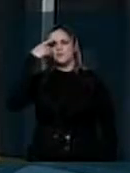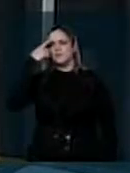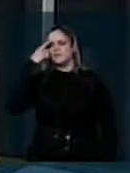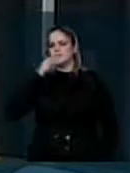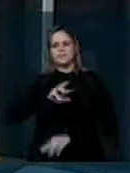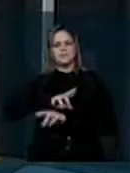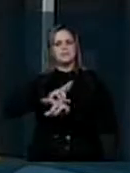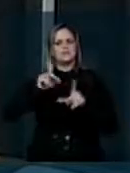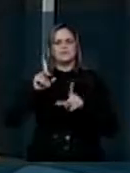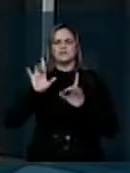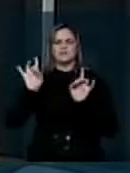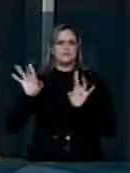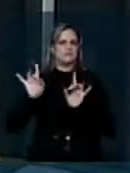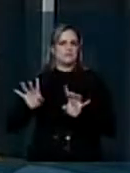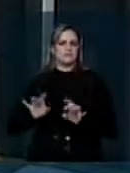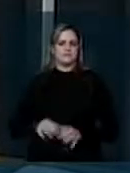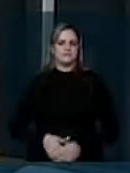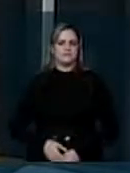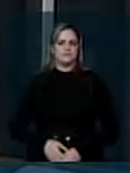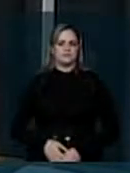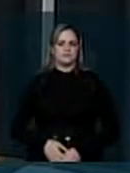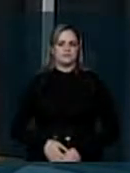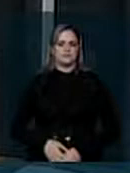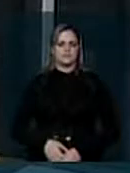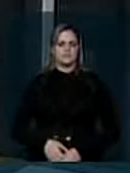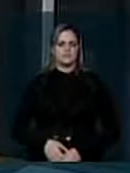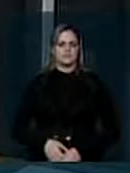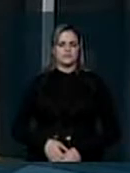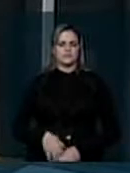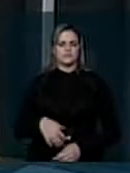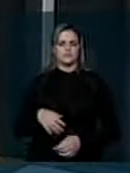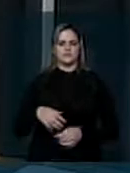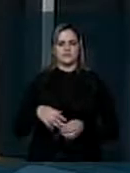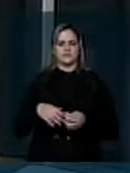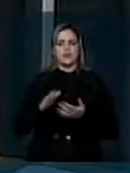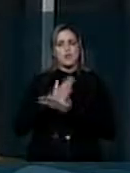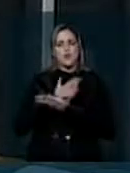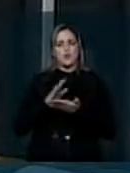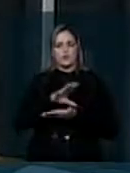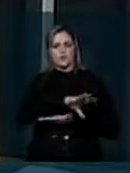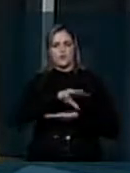singular. Aqui eu botei reflexões sobre a ideia de povo. São trechos